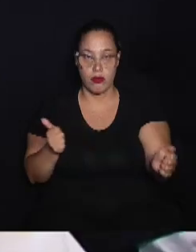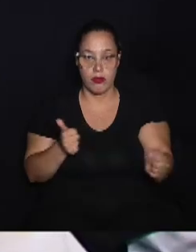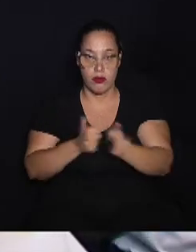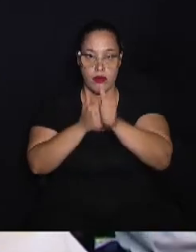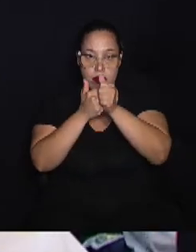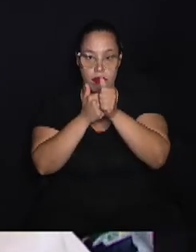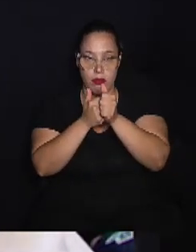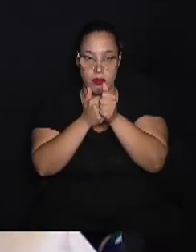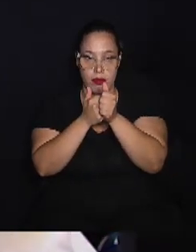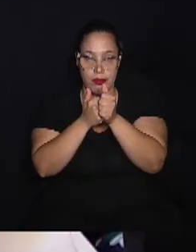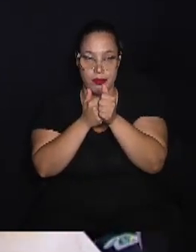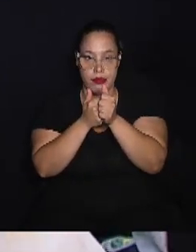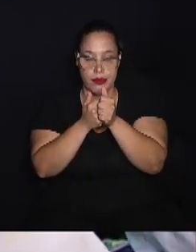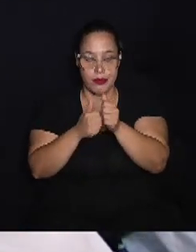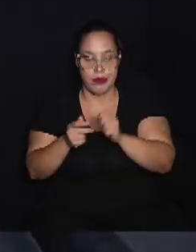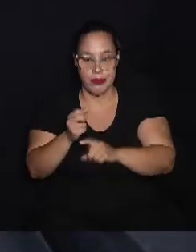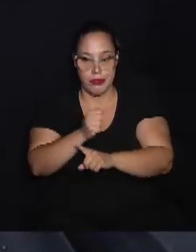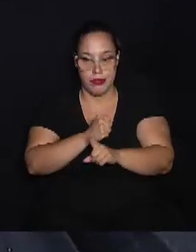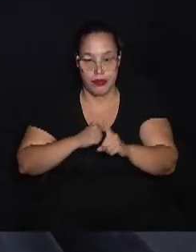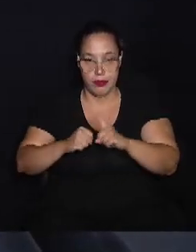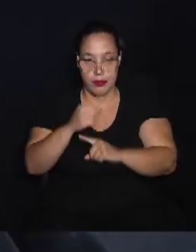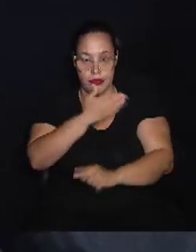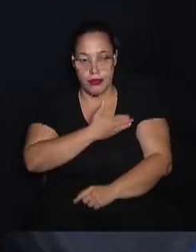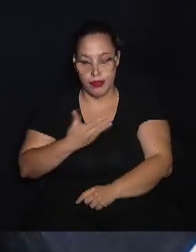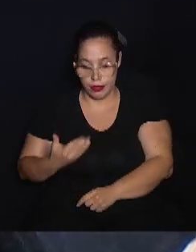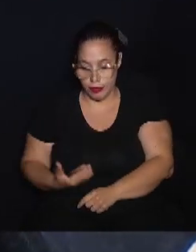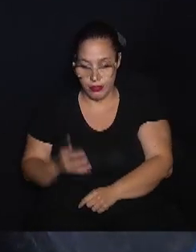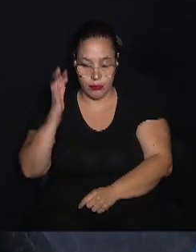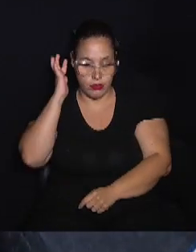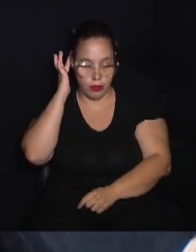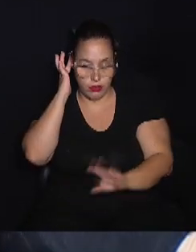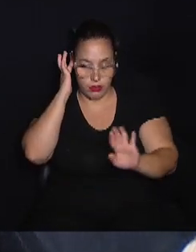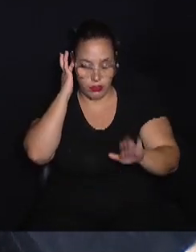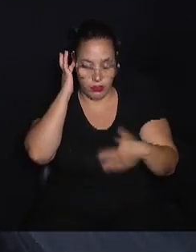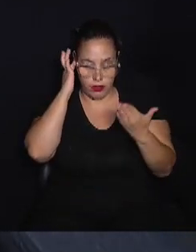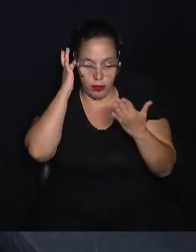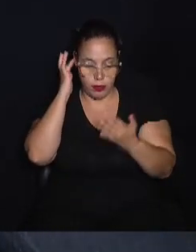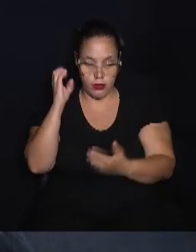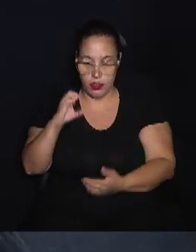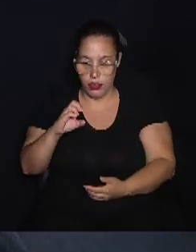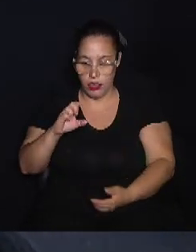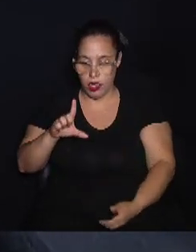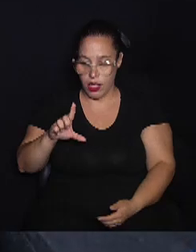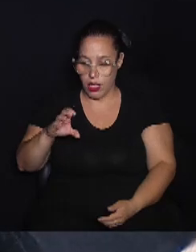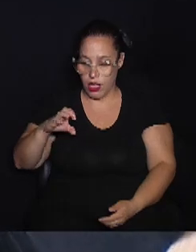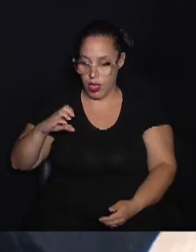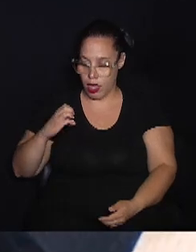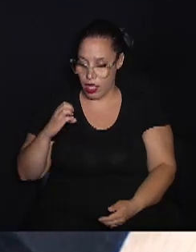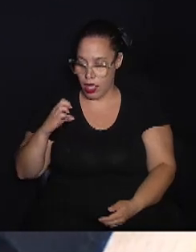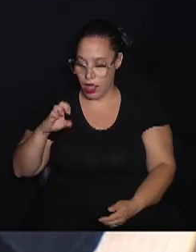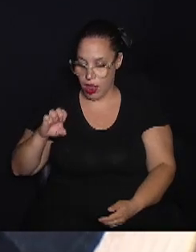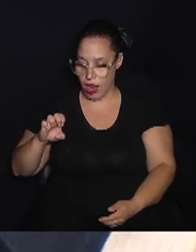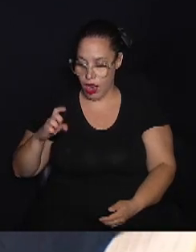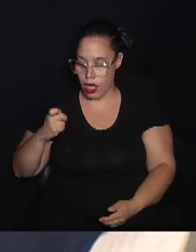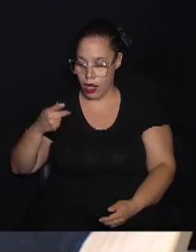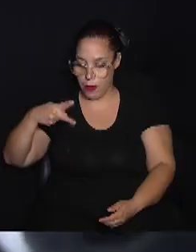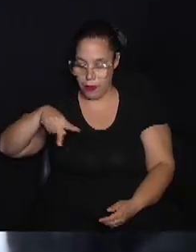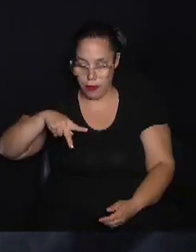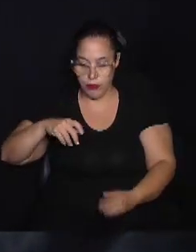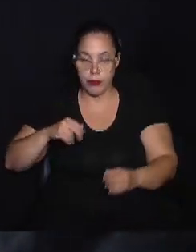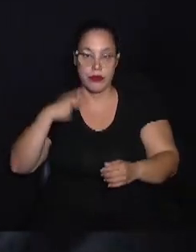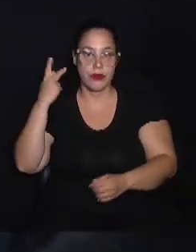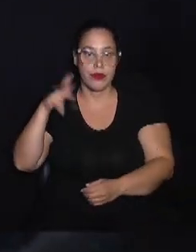câmara de Campinas da sociedade civil para que isso aconteça el Camp leva aos estudantes informações sobre